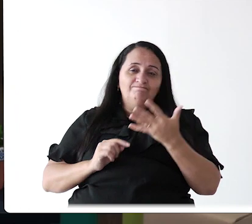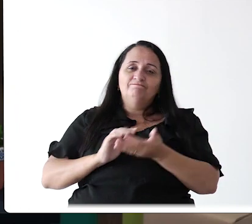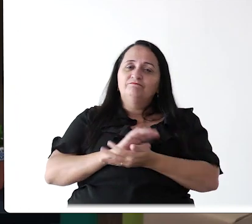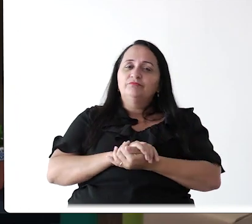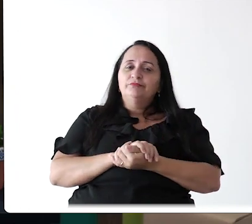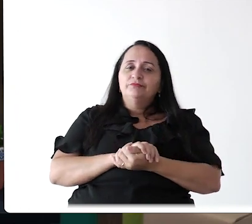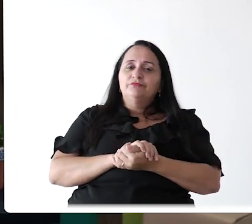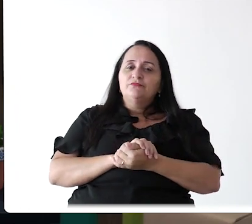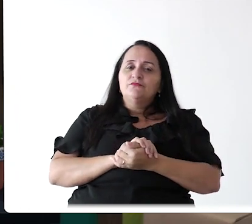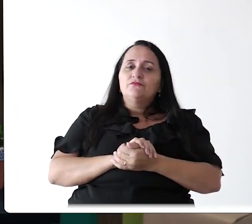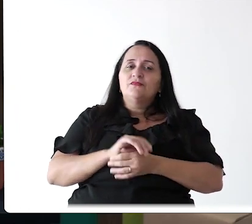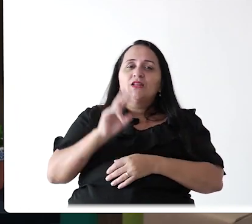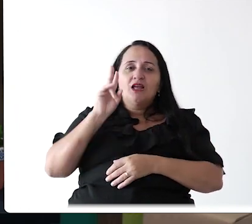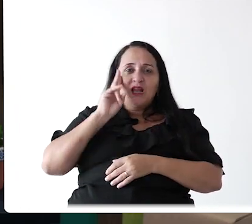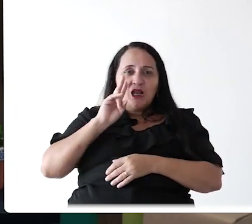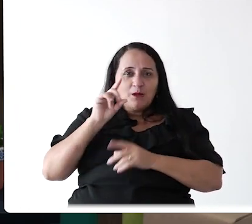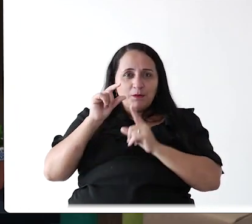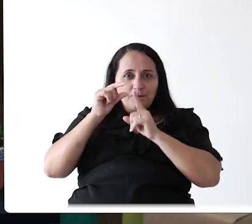palavra